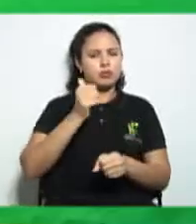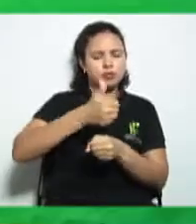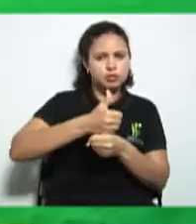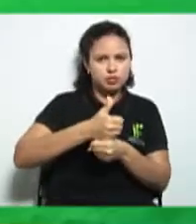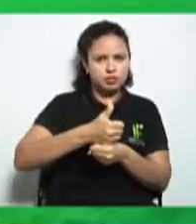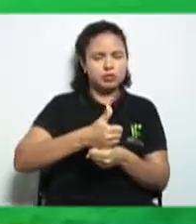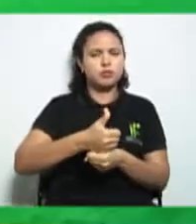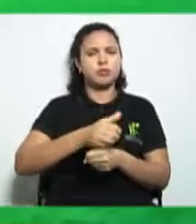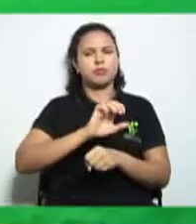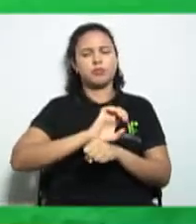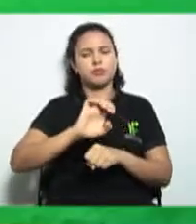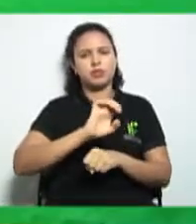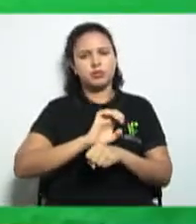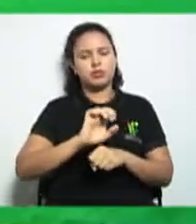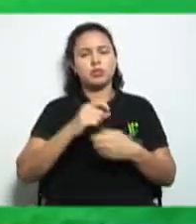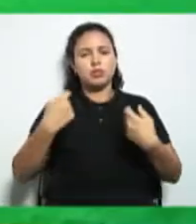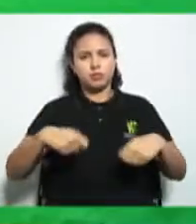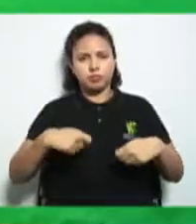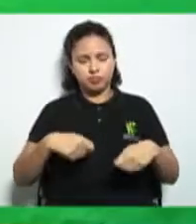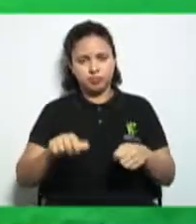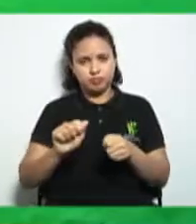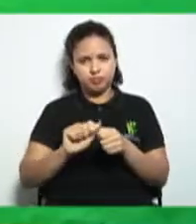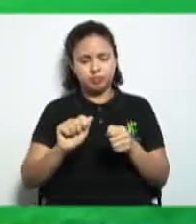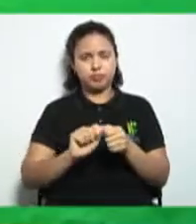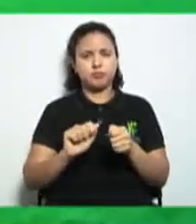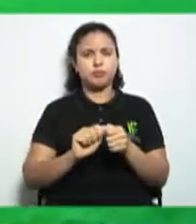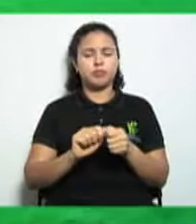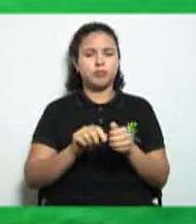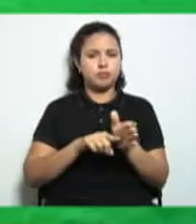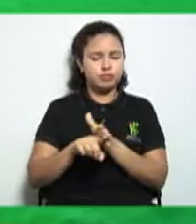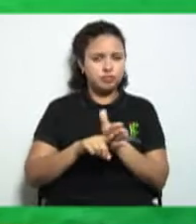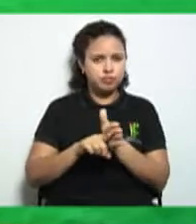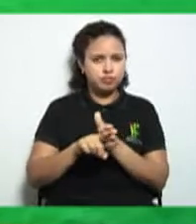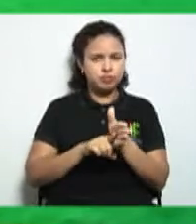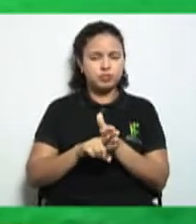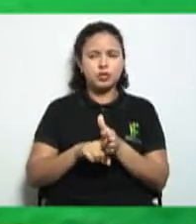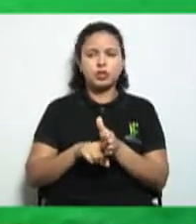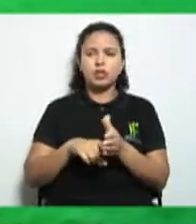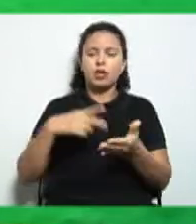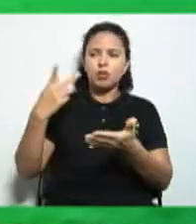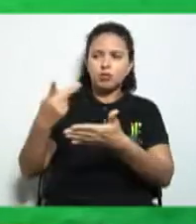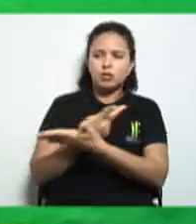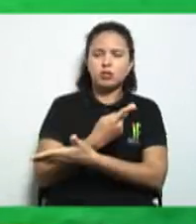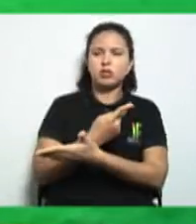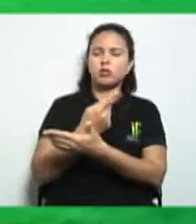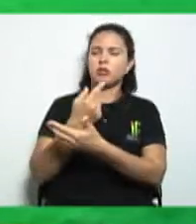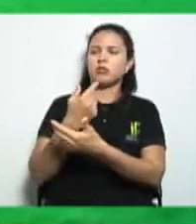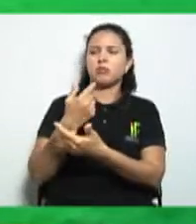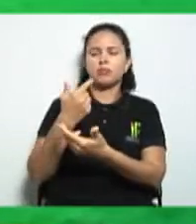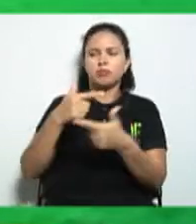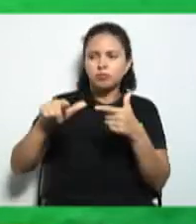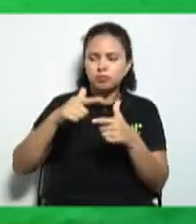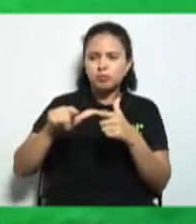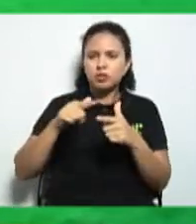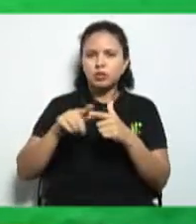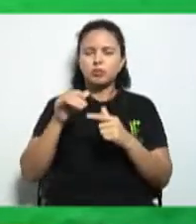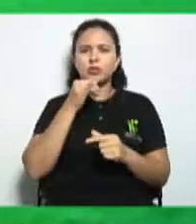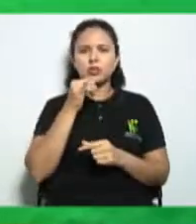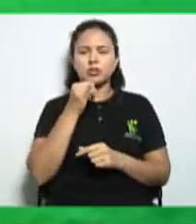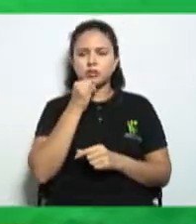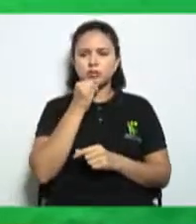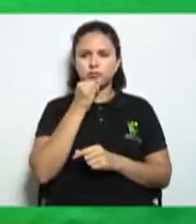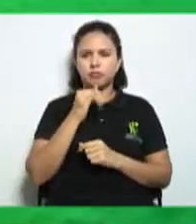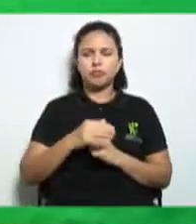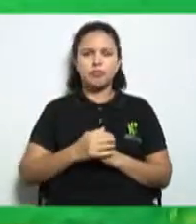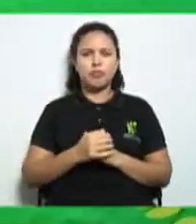uma pesquisa sobre uma disseminação de dados em caso de desastre. Por exemplo, se não houvesse